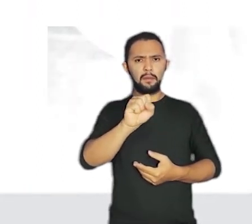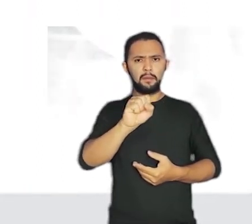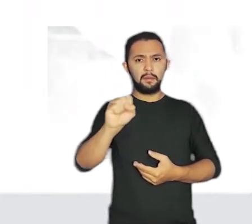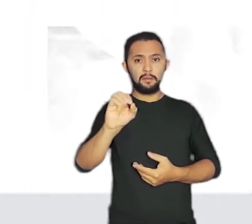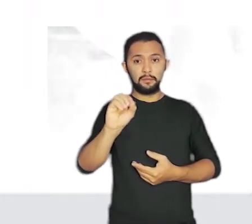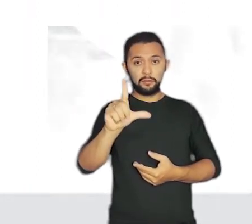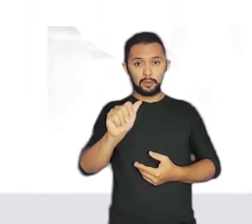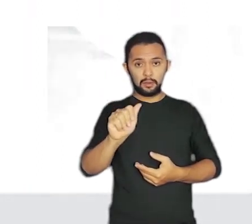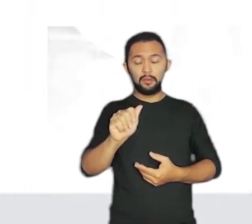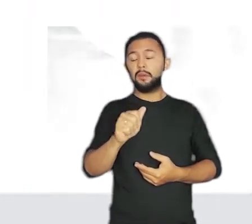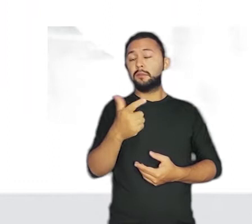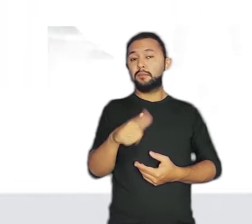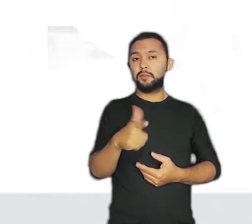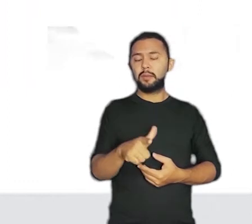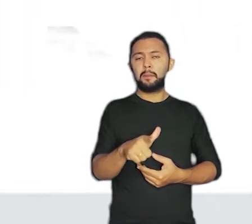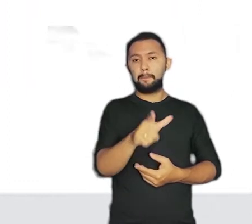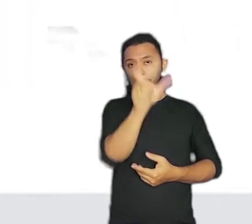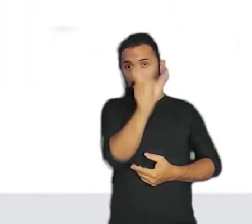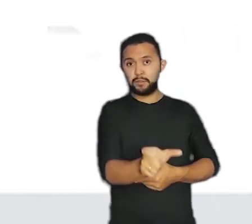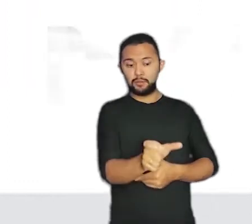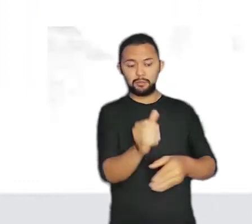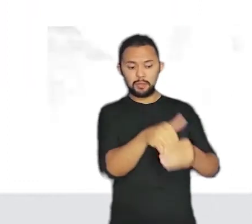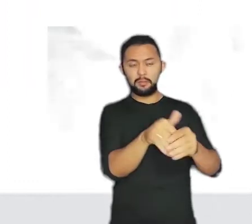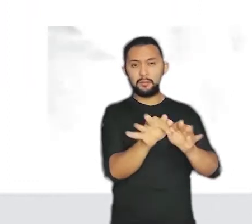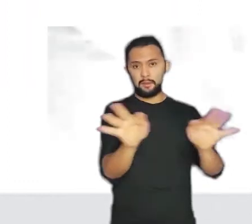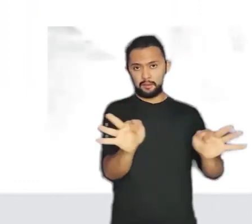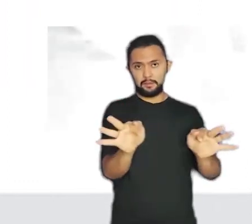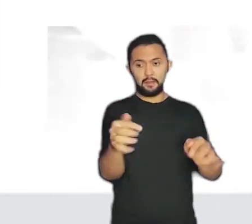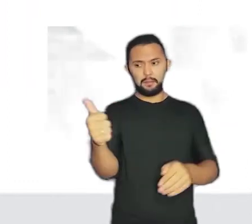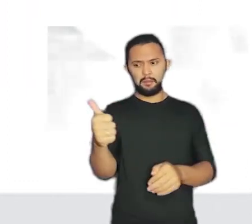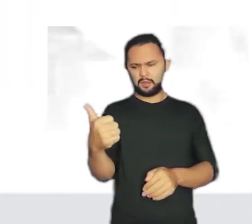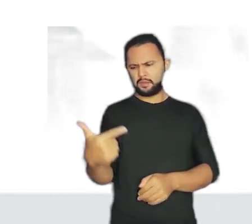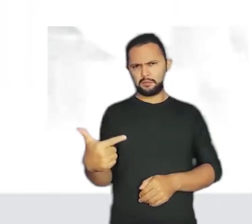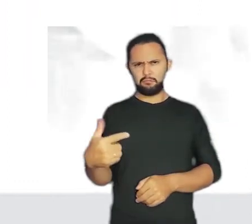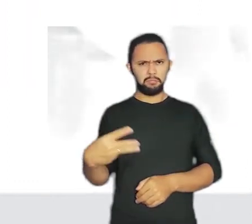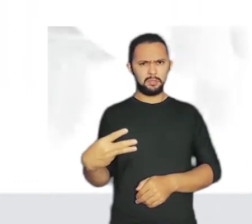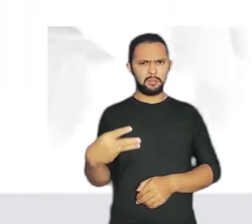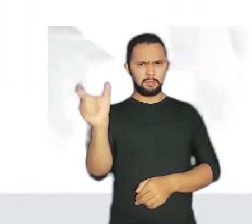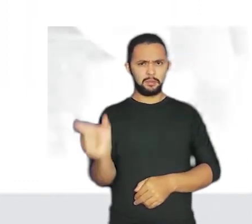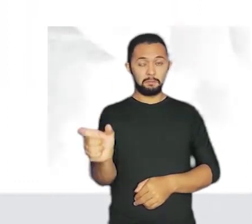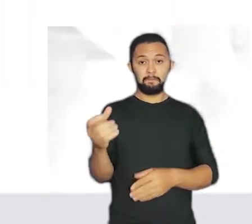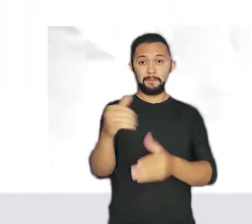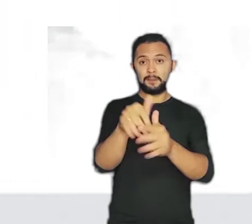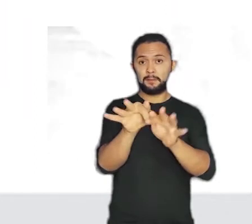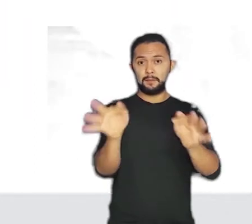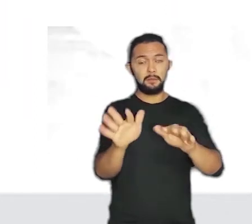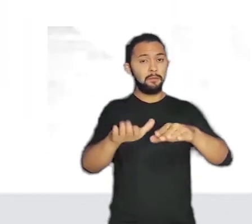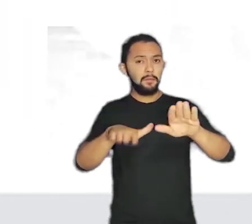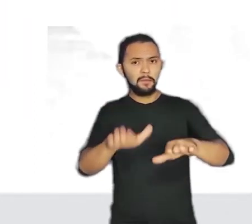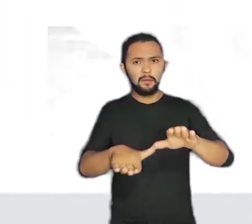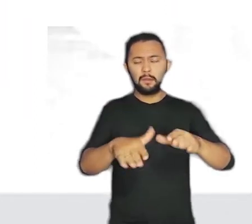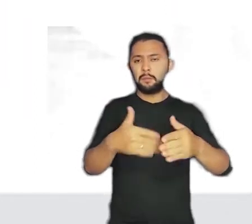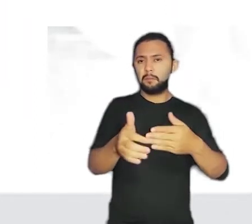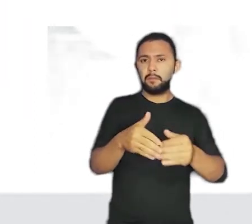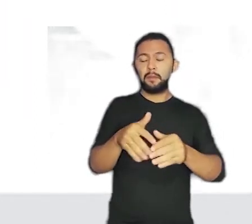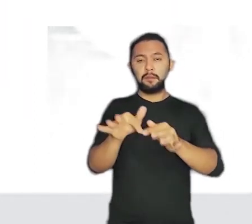pessoa. Ele não faz referência a nenhuma pessoa do discurso, nem a primeira, nem a segunda e nem a terceira. Tanto faz ser do singular